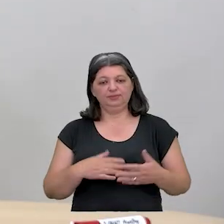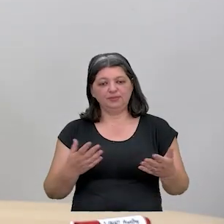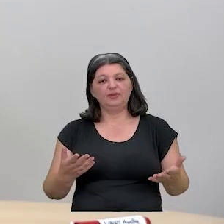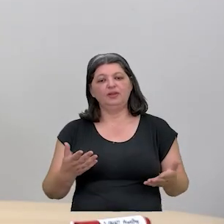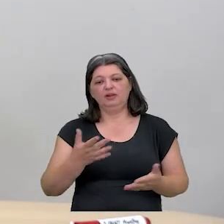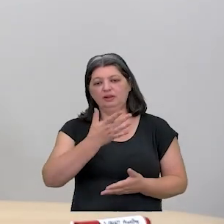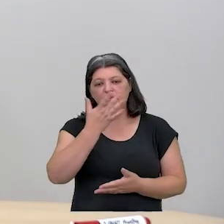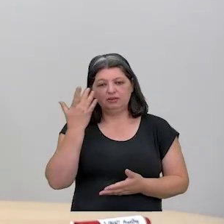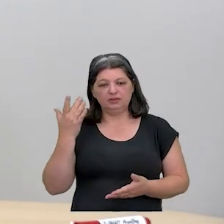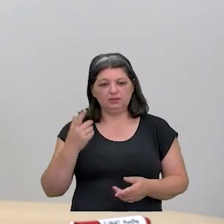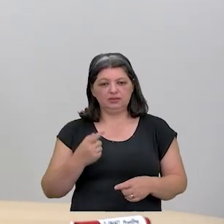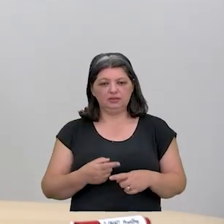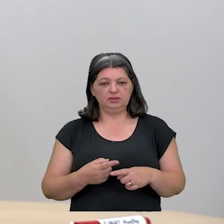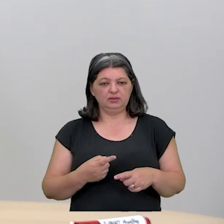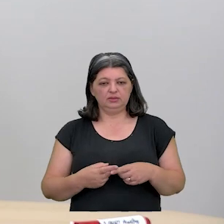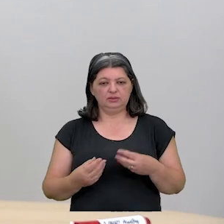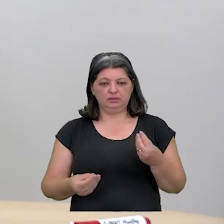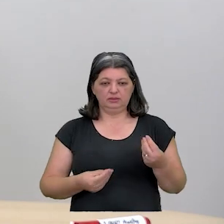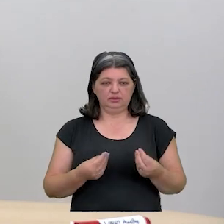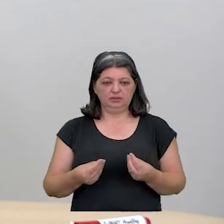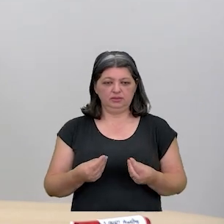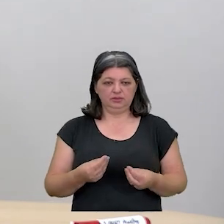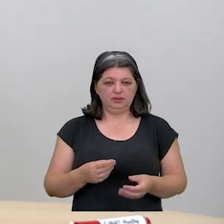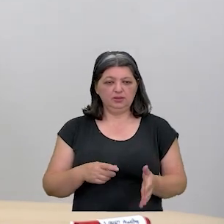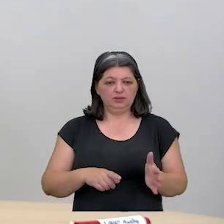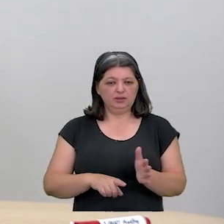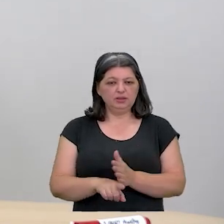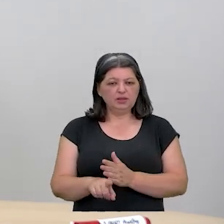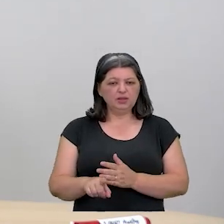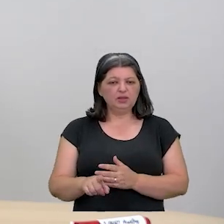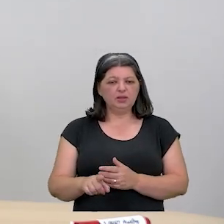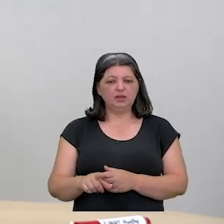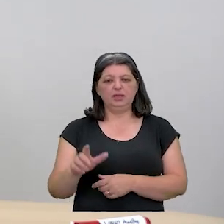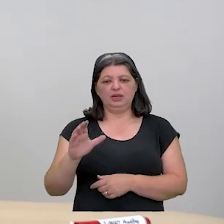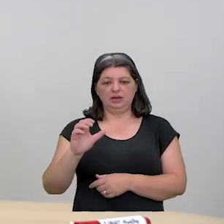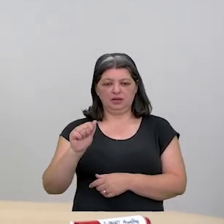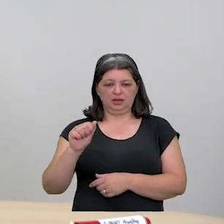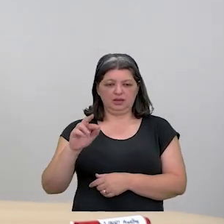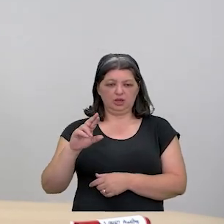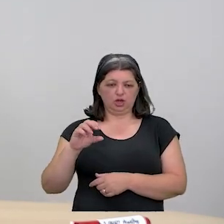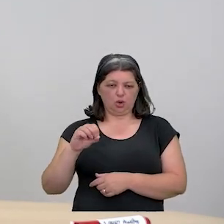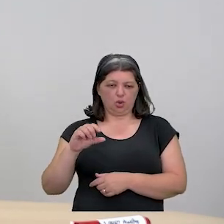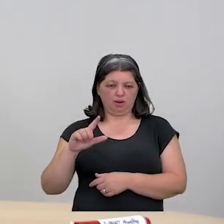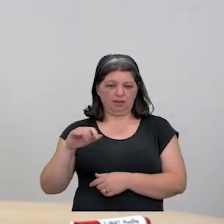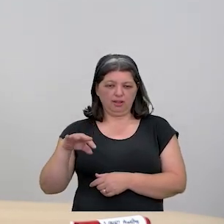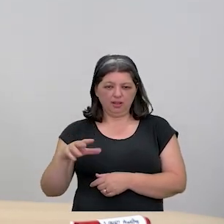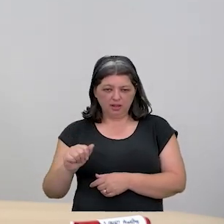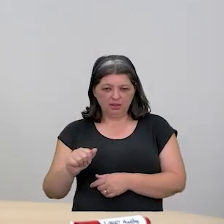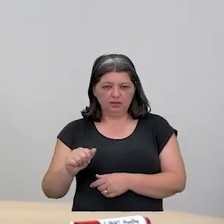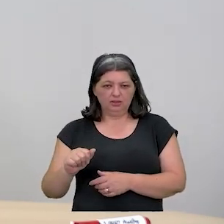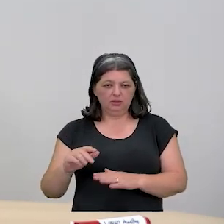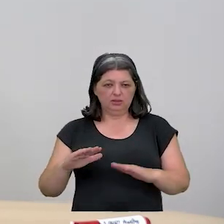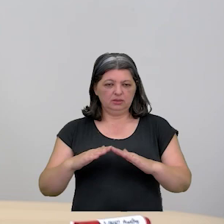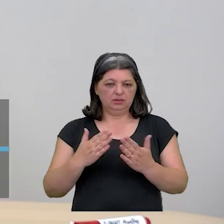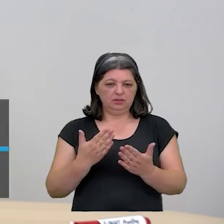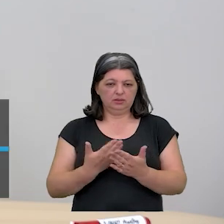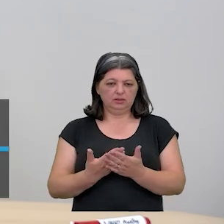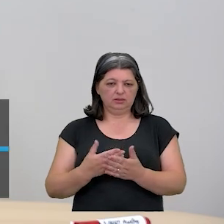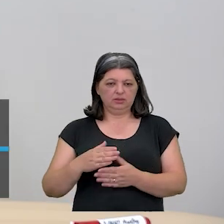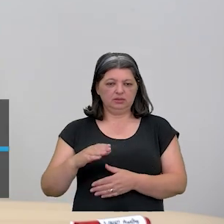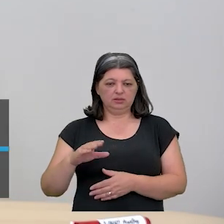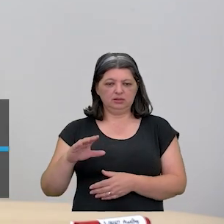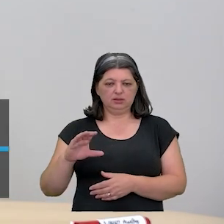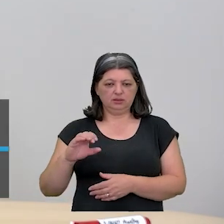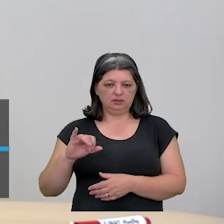Em relação ainda à primeira pergunta, meu amigo, a Carolina, da Escola Estadual Cidade Sonico,